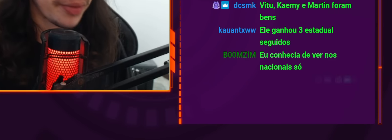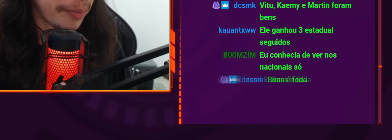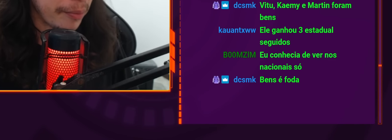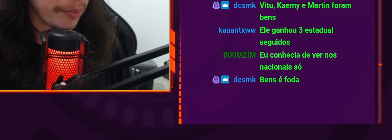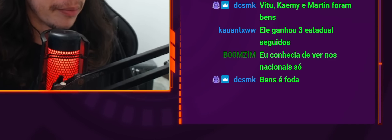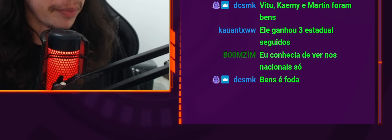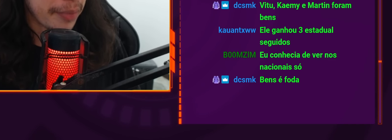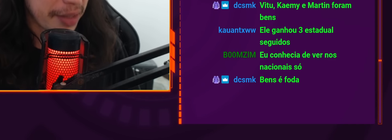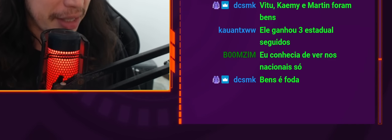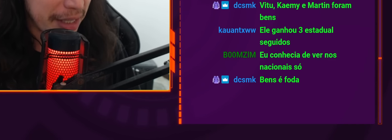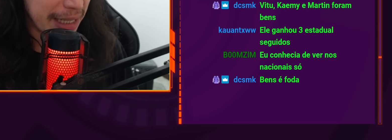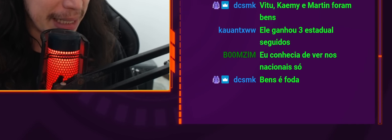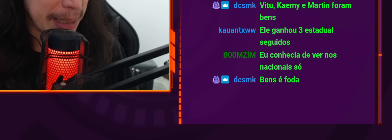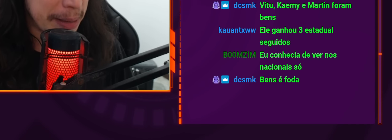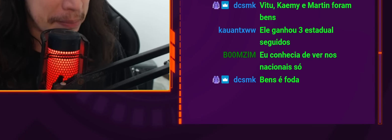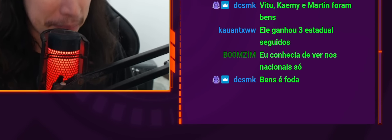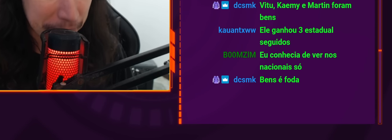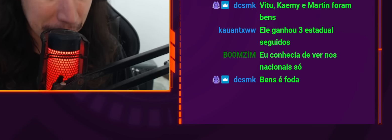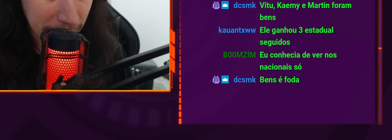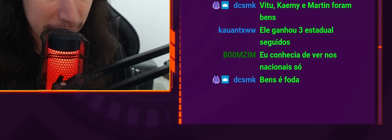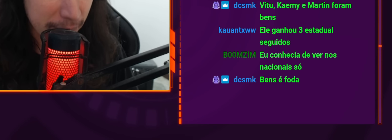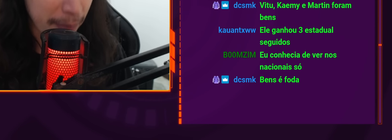palavra Jair, pelo amor de